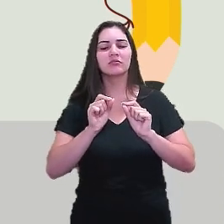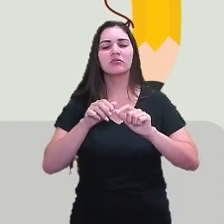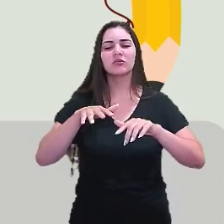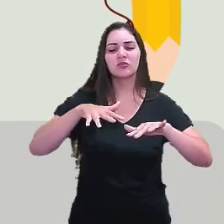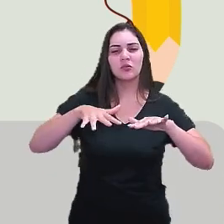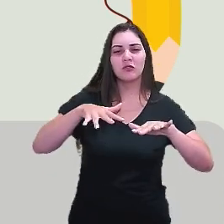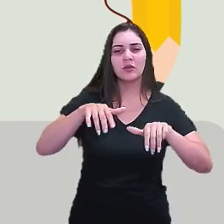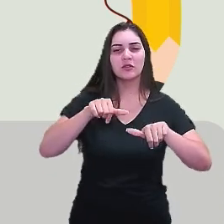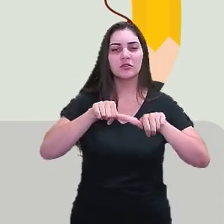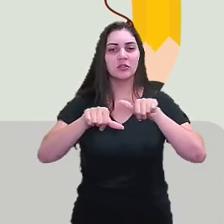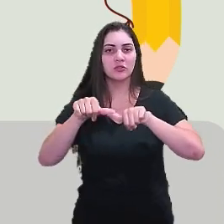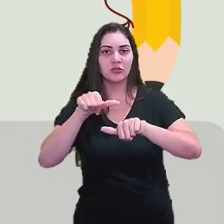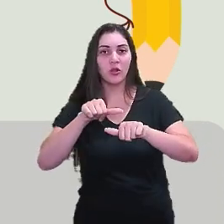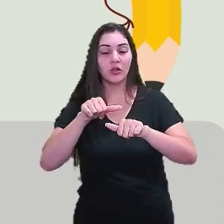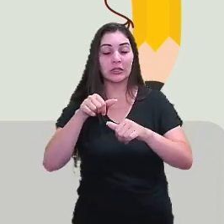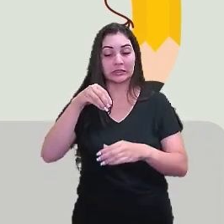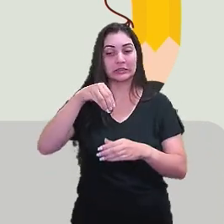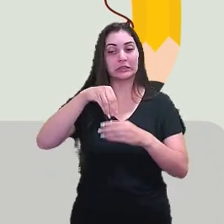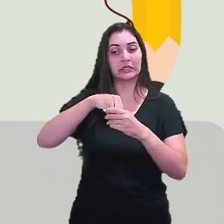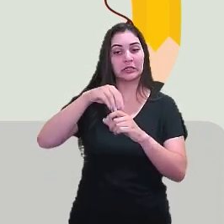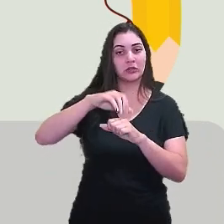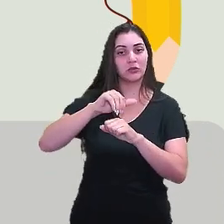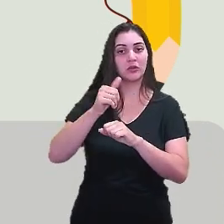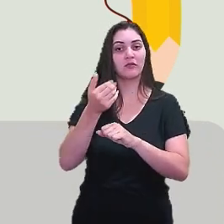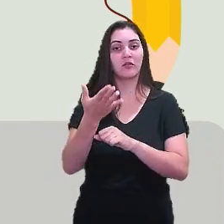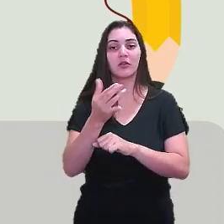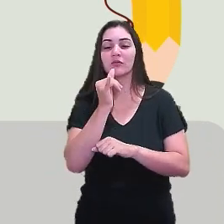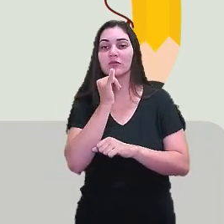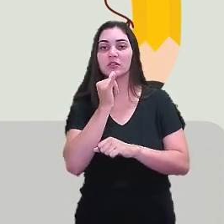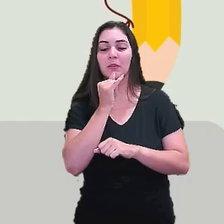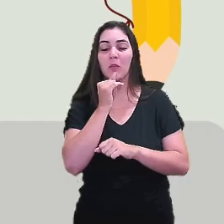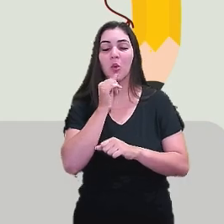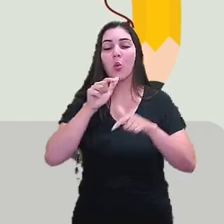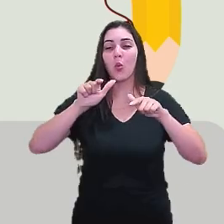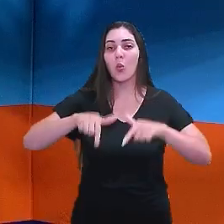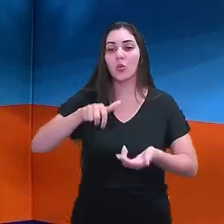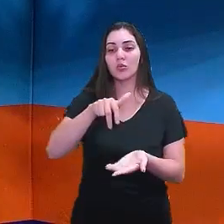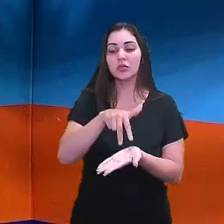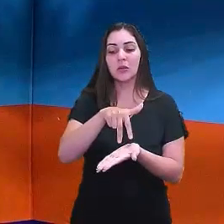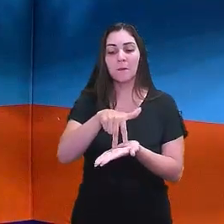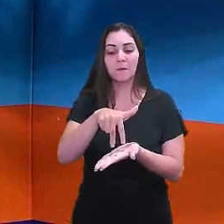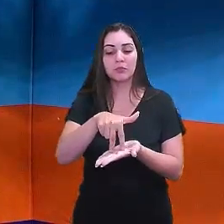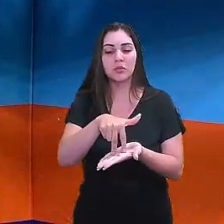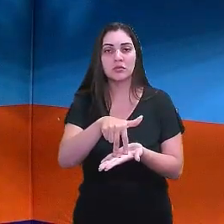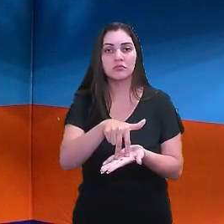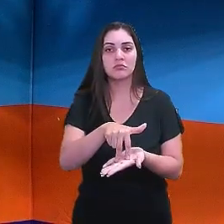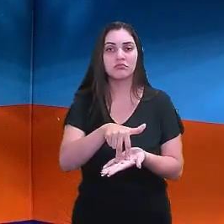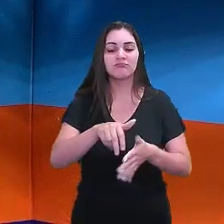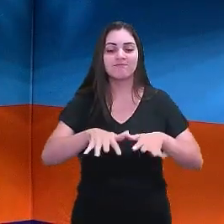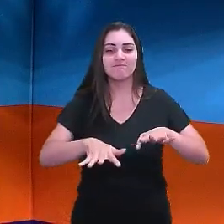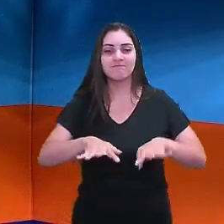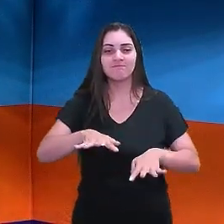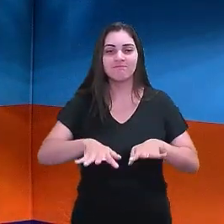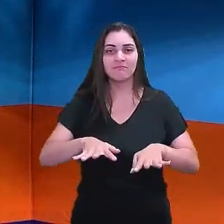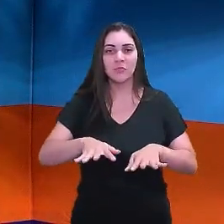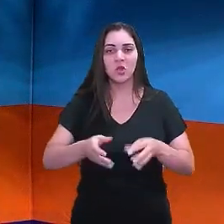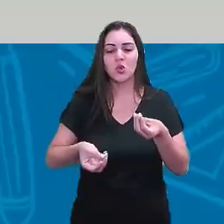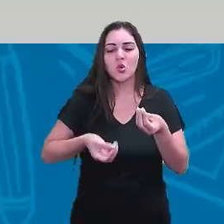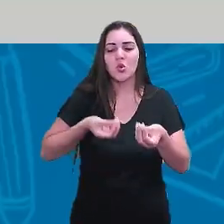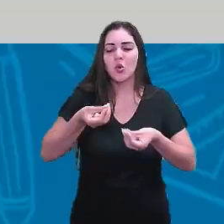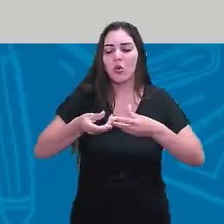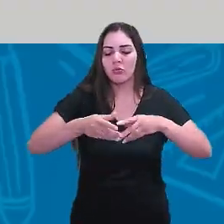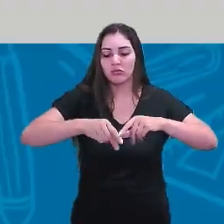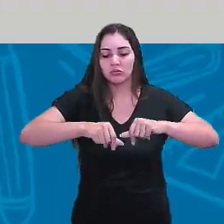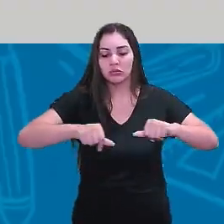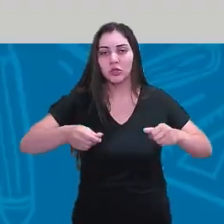agentes internos e externos. Ou seja, aonde a gente pisa, certo? Aonde a gente pisa? Como é esse terreno?